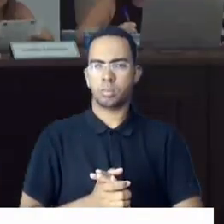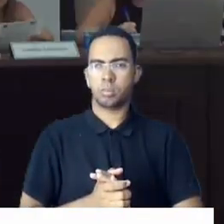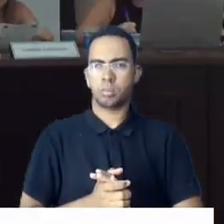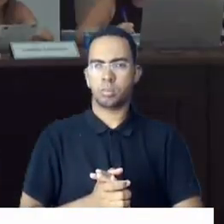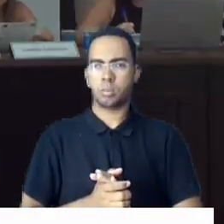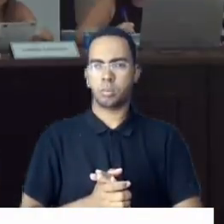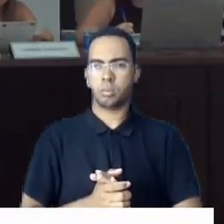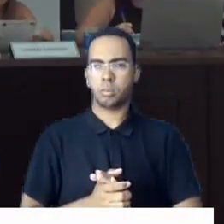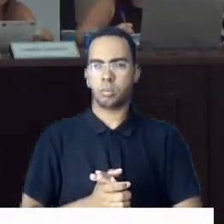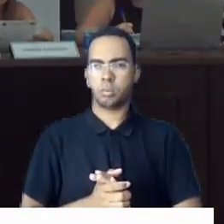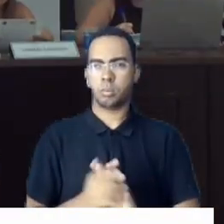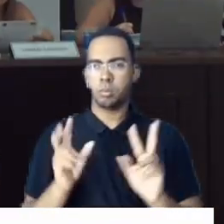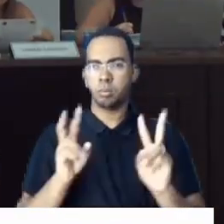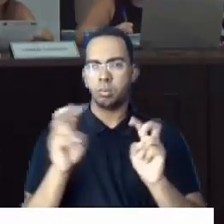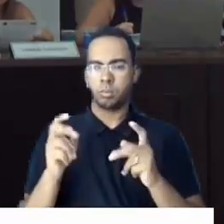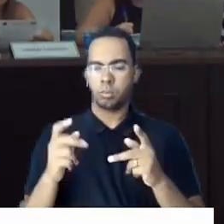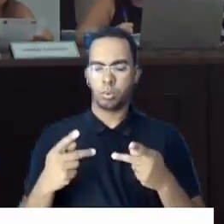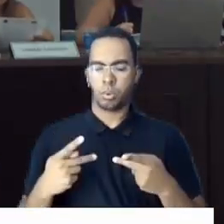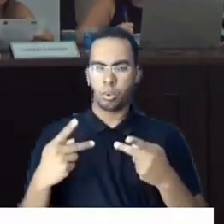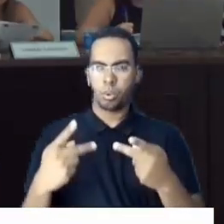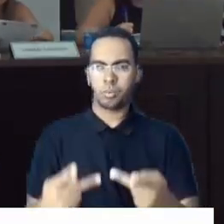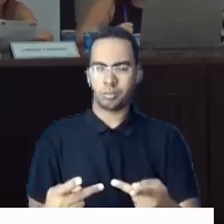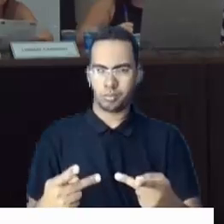Sobre esse projeto,